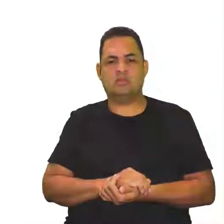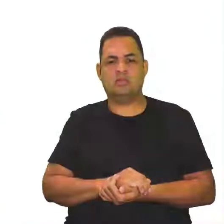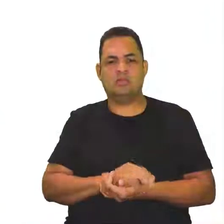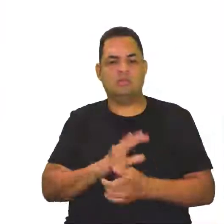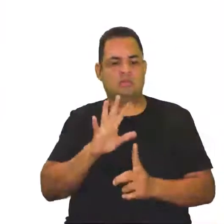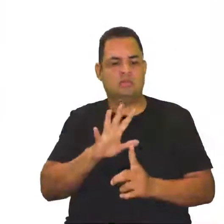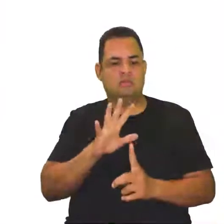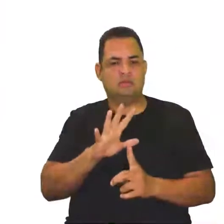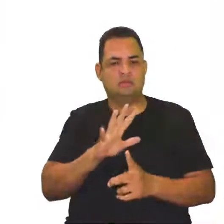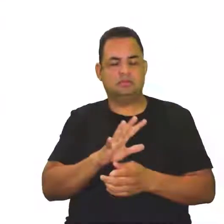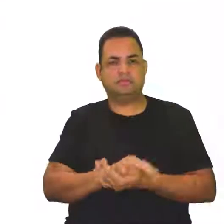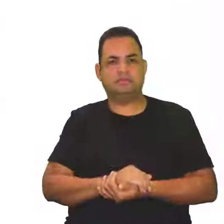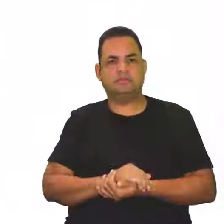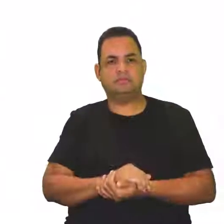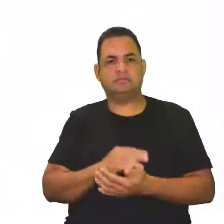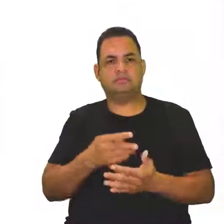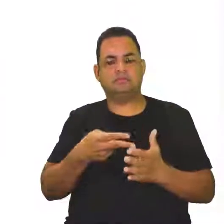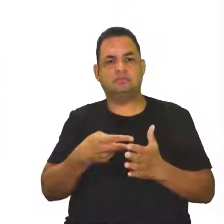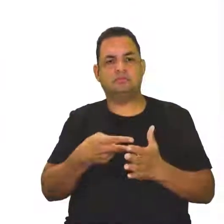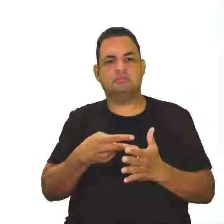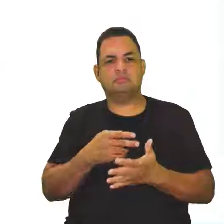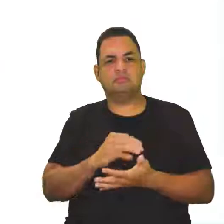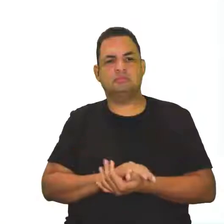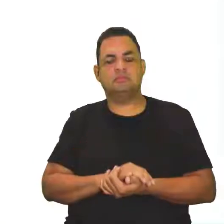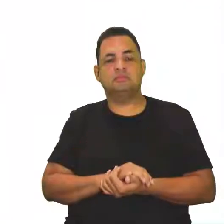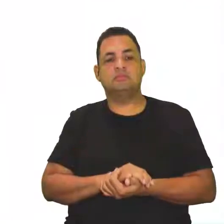de uma forma significante.